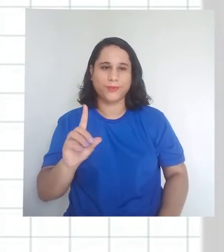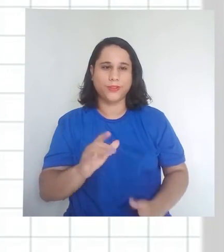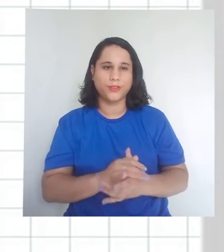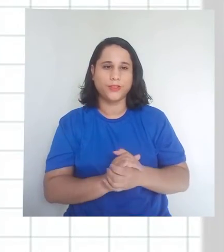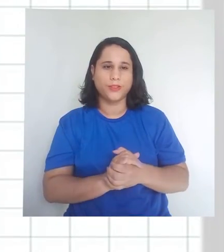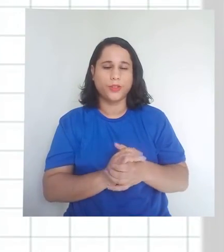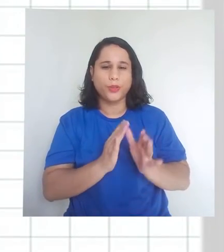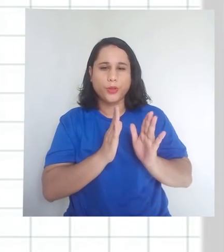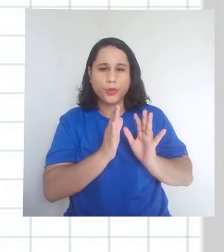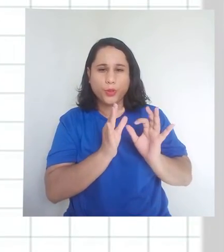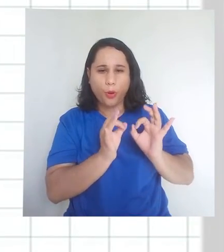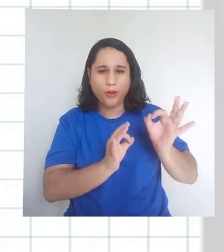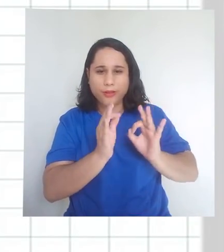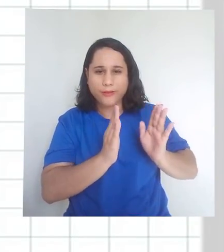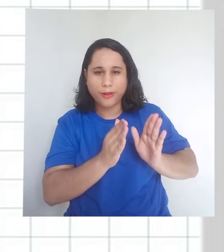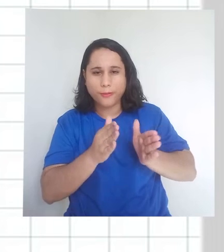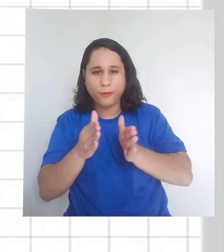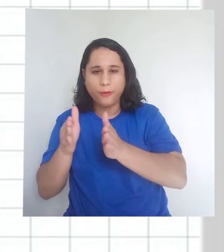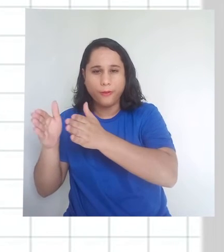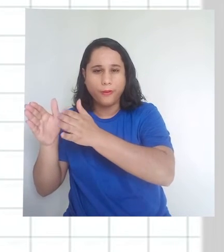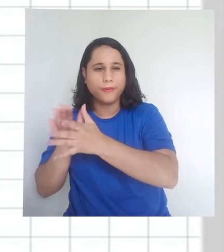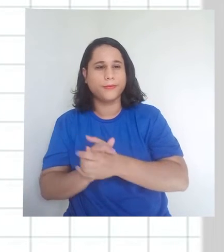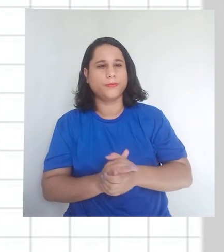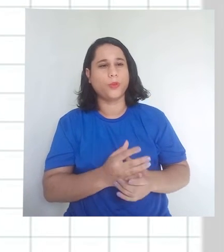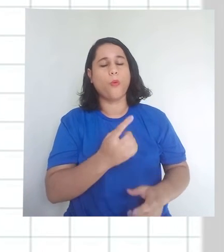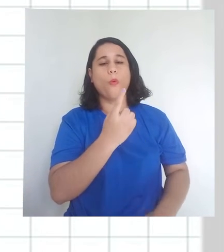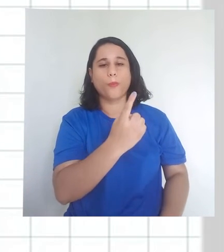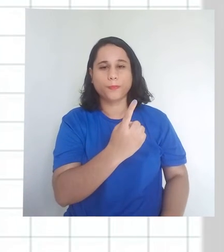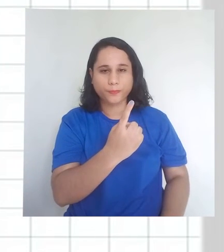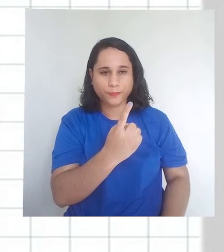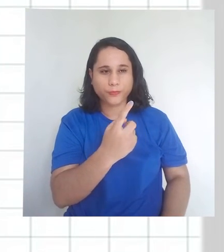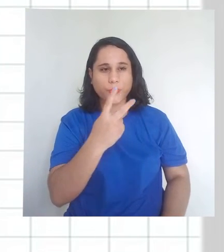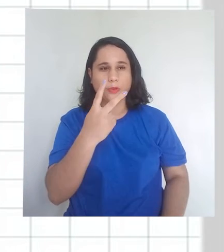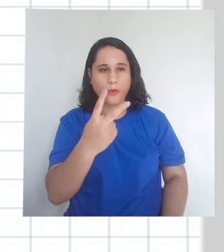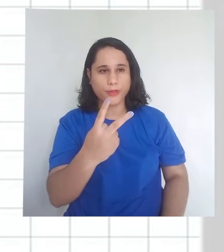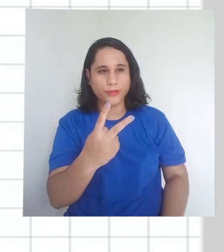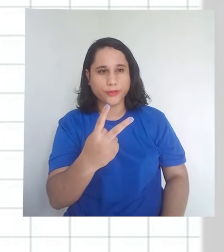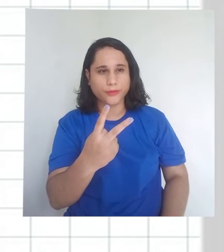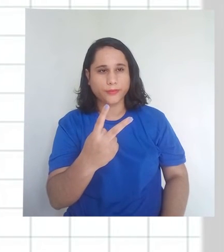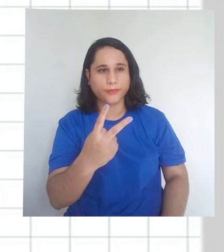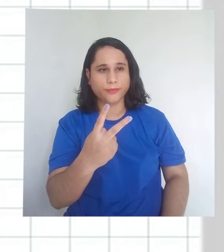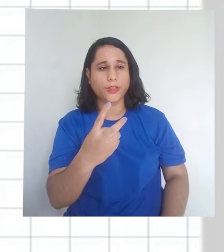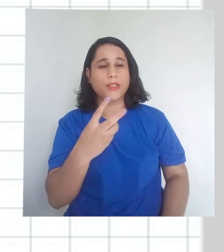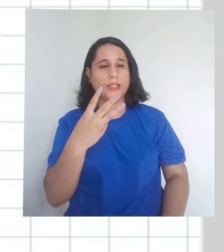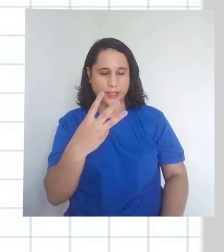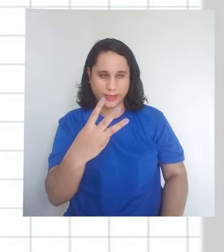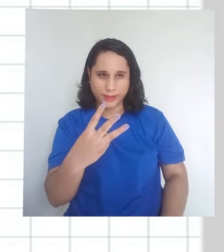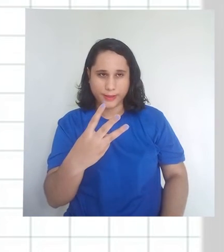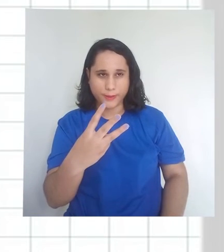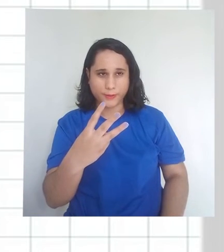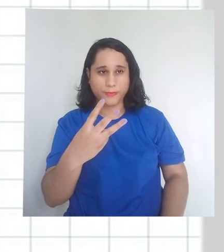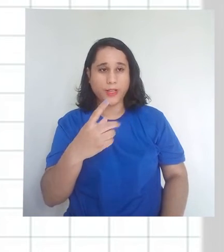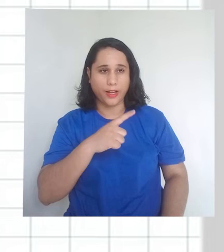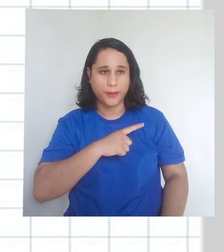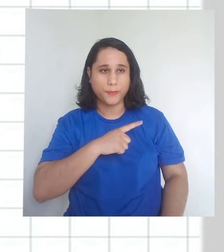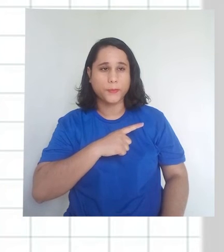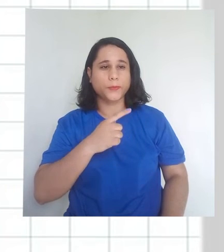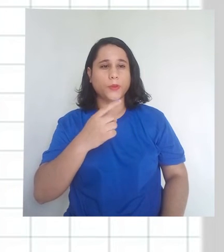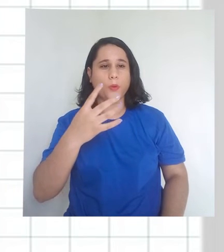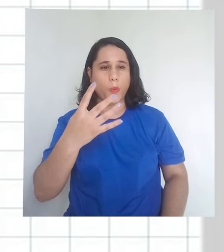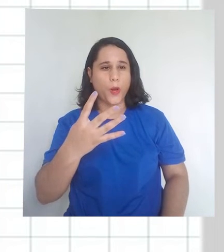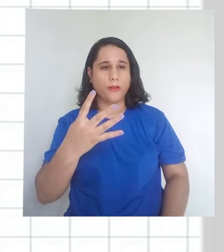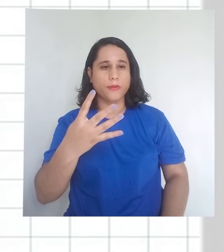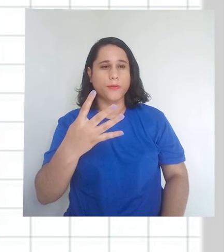sem repetir. Quais são eles? Ó, o 1, o 2, o 3, tá vendo?